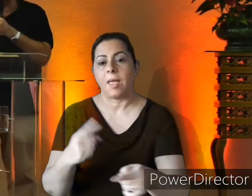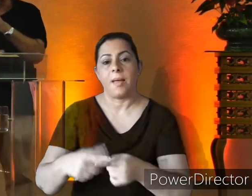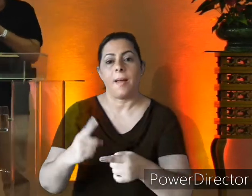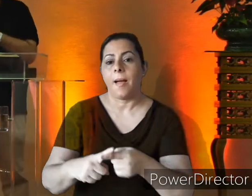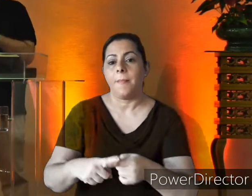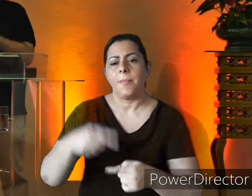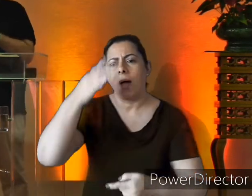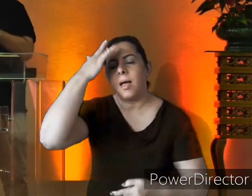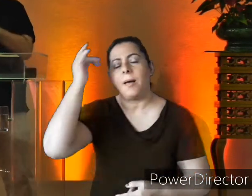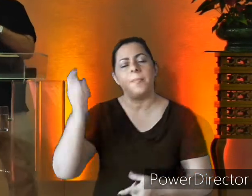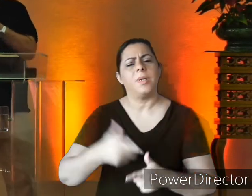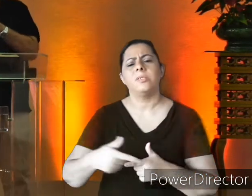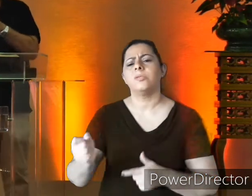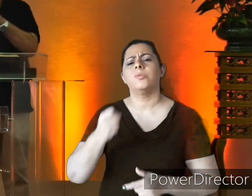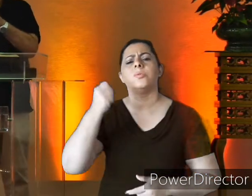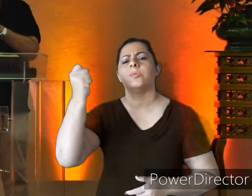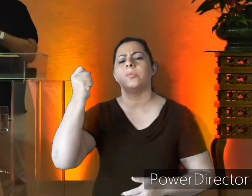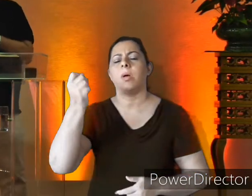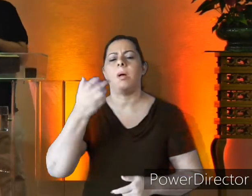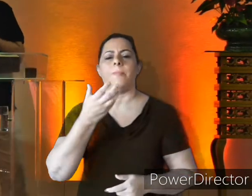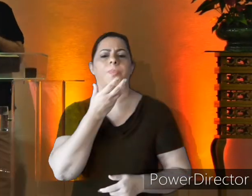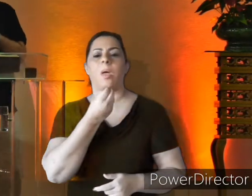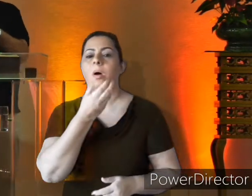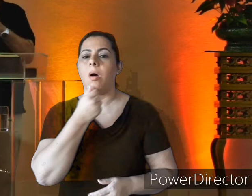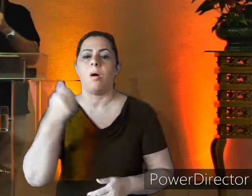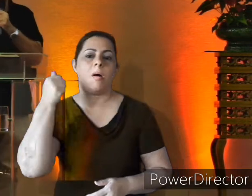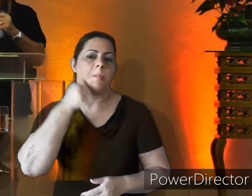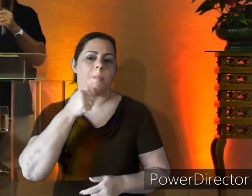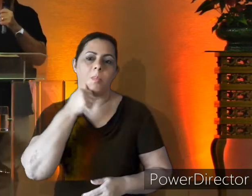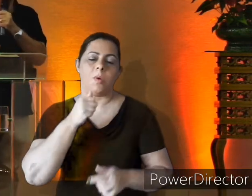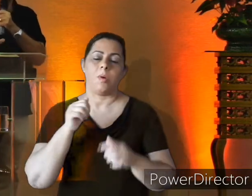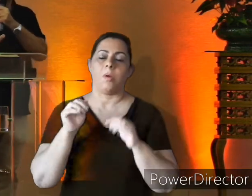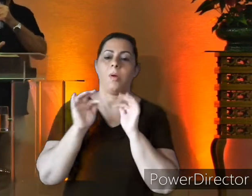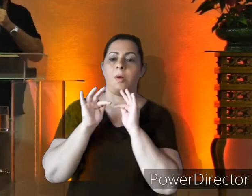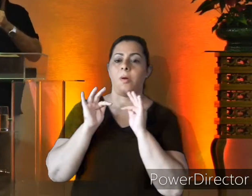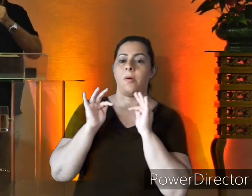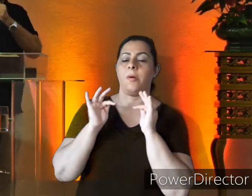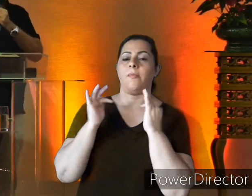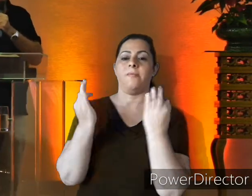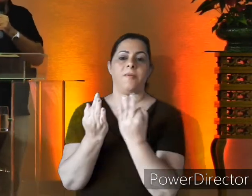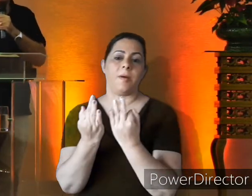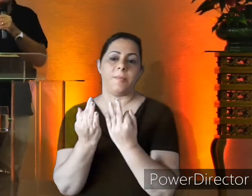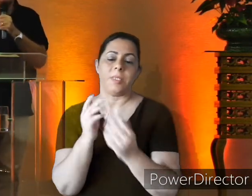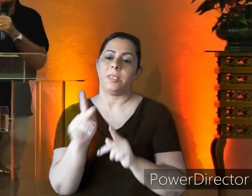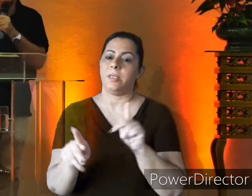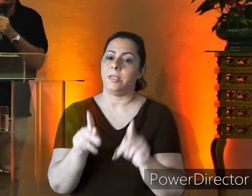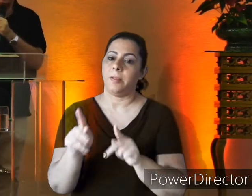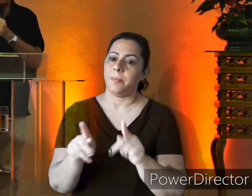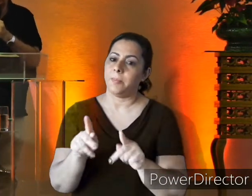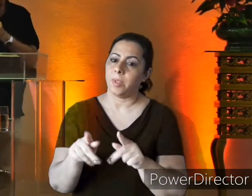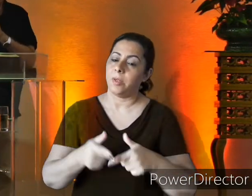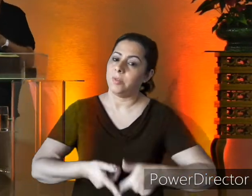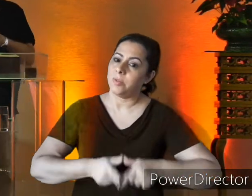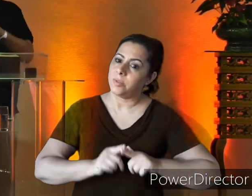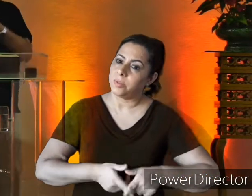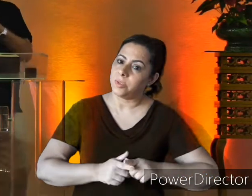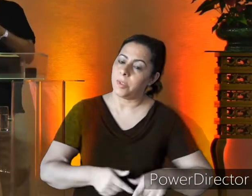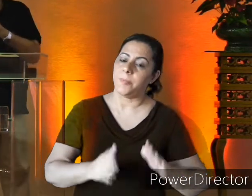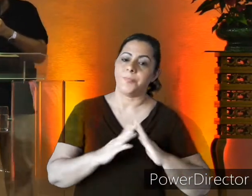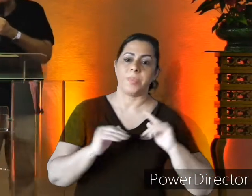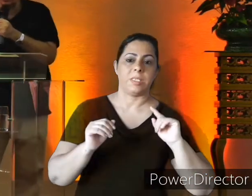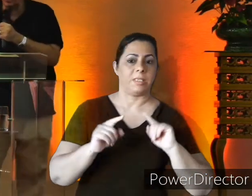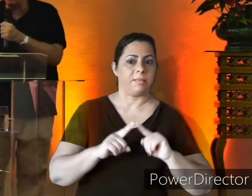de Israel, a igreja do Senhor, sempre estiveram presentes a oração, sempre estiveram presentes o